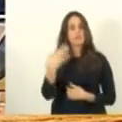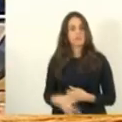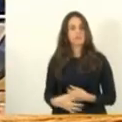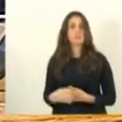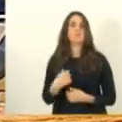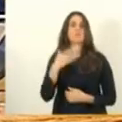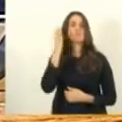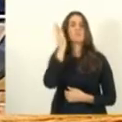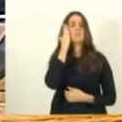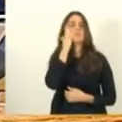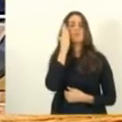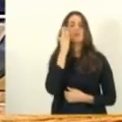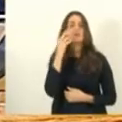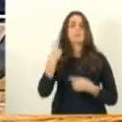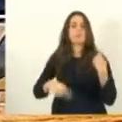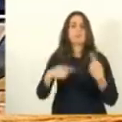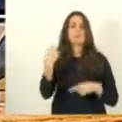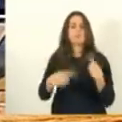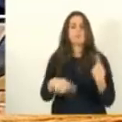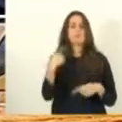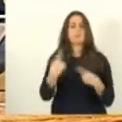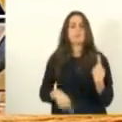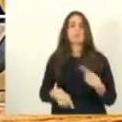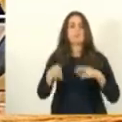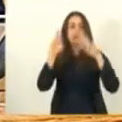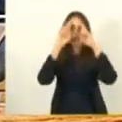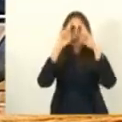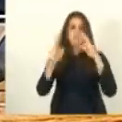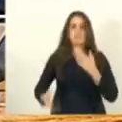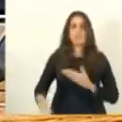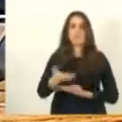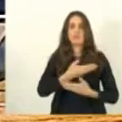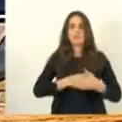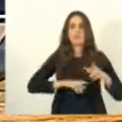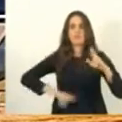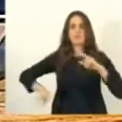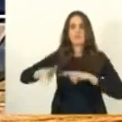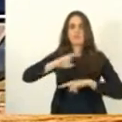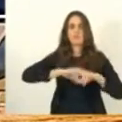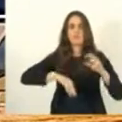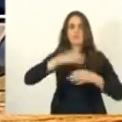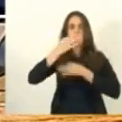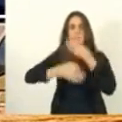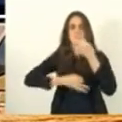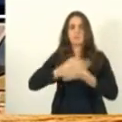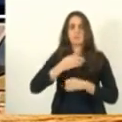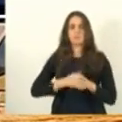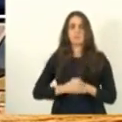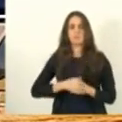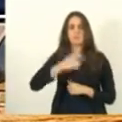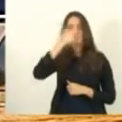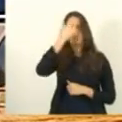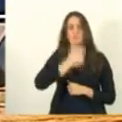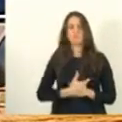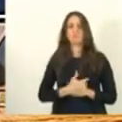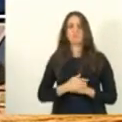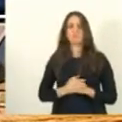é saber debater e é saber conviver com as diferentes opiniões. E aqui eu me